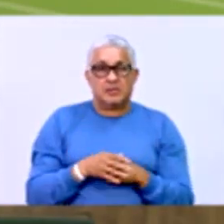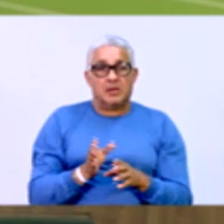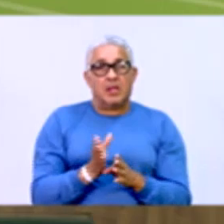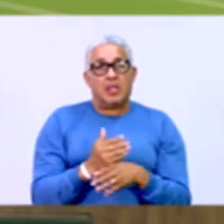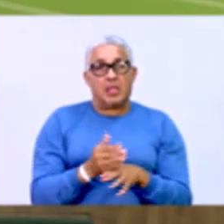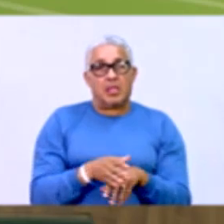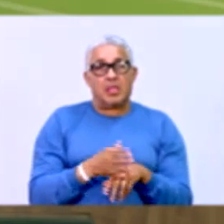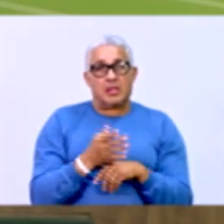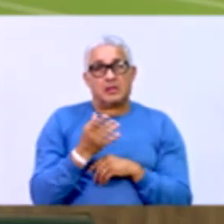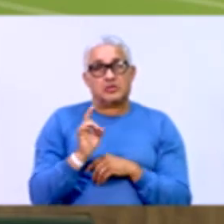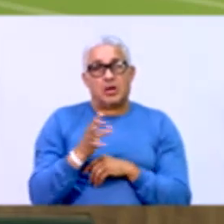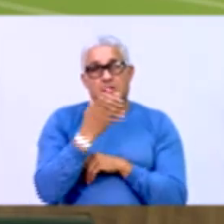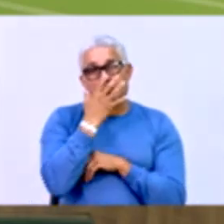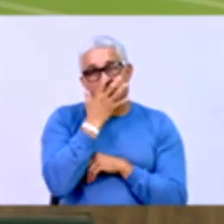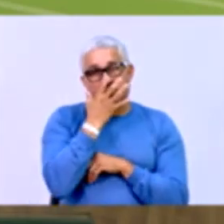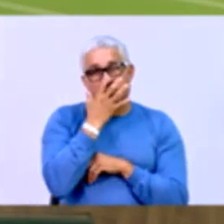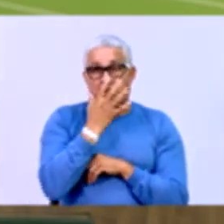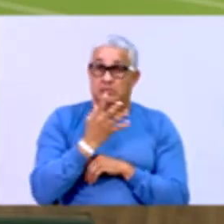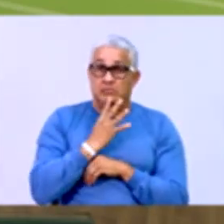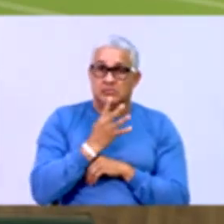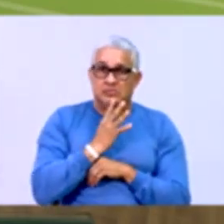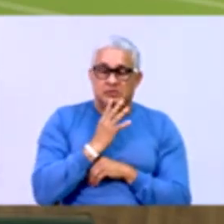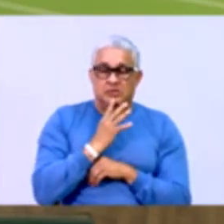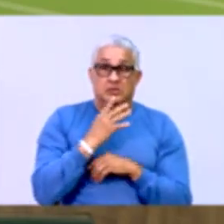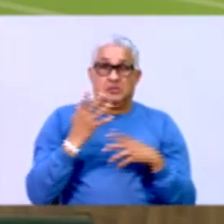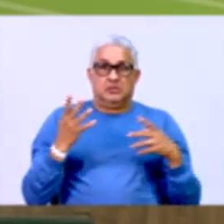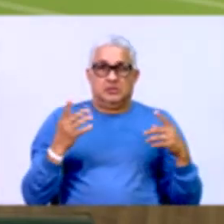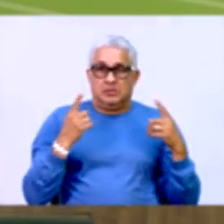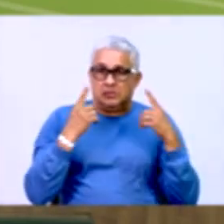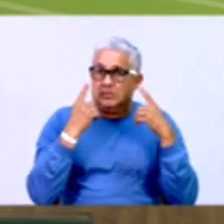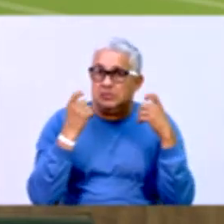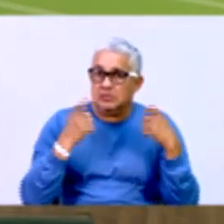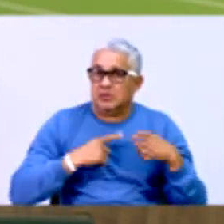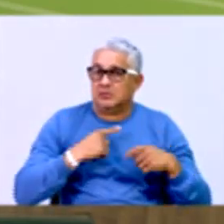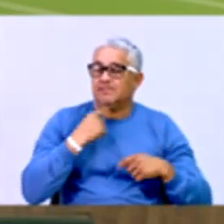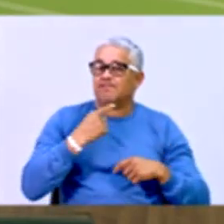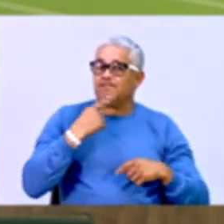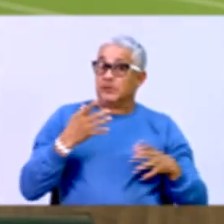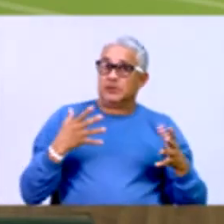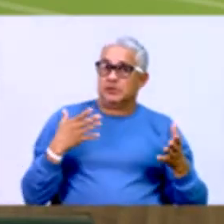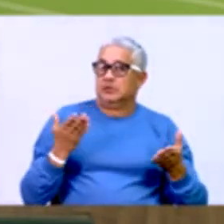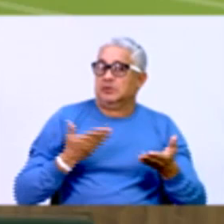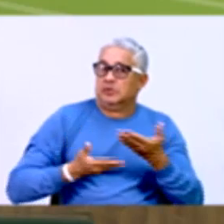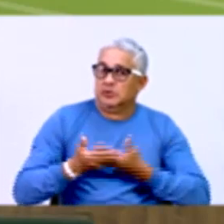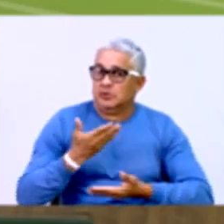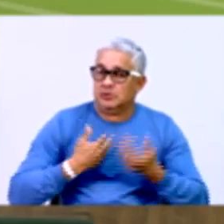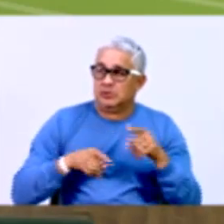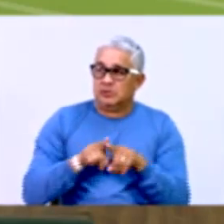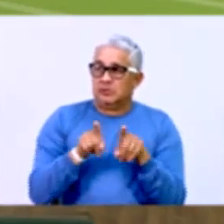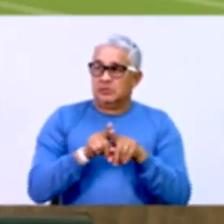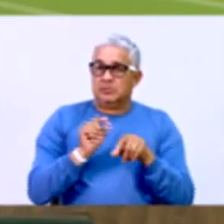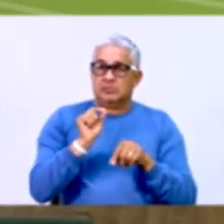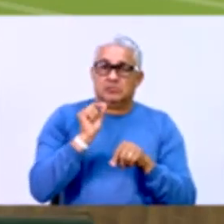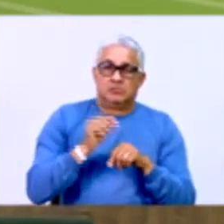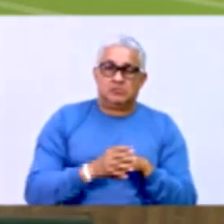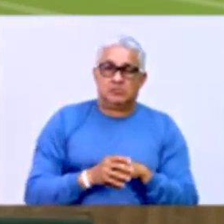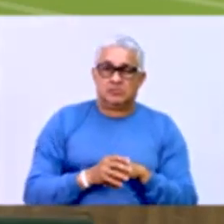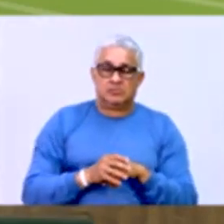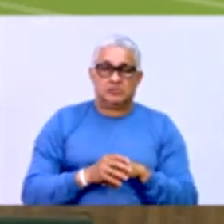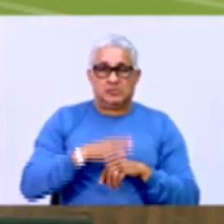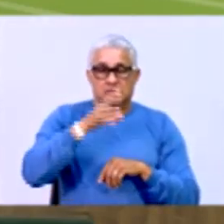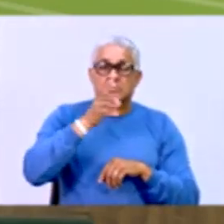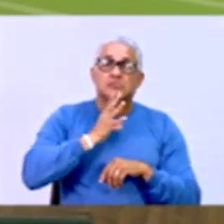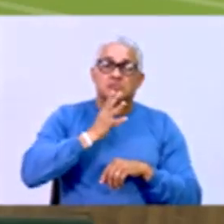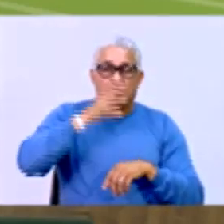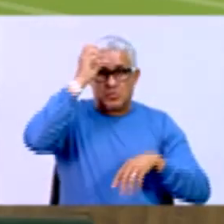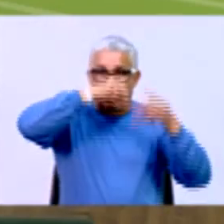ouvindo, né? Quando você já conhece o assunto, você vai lá, tira dúvidas, interage e acaba ganhando, adquirindo mais conhecimento